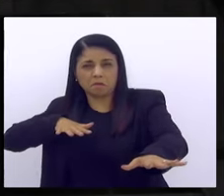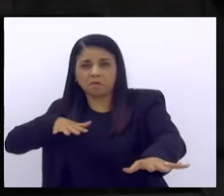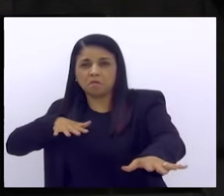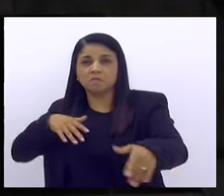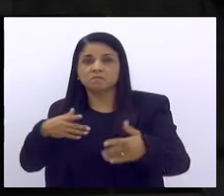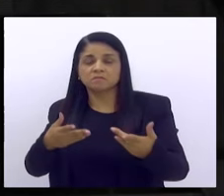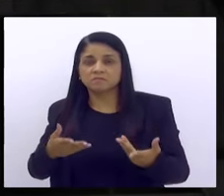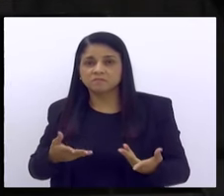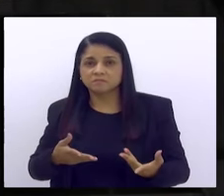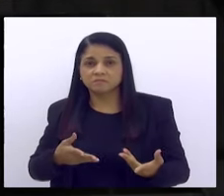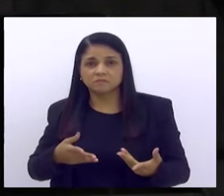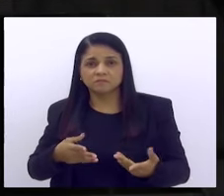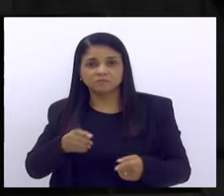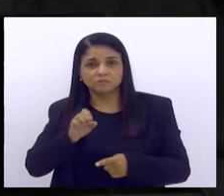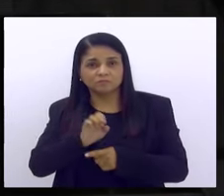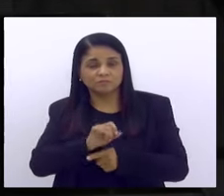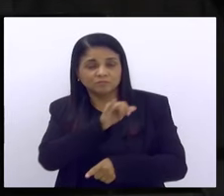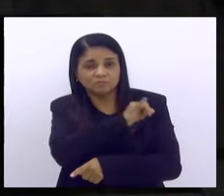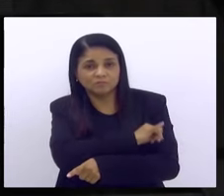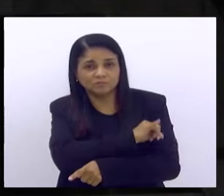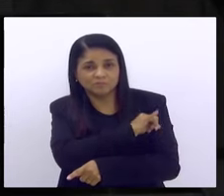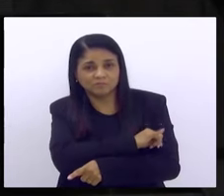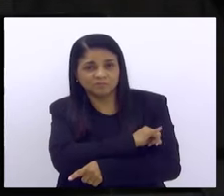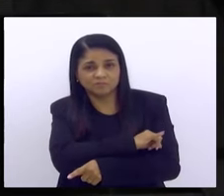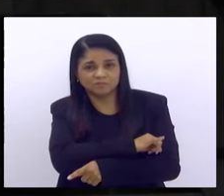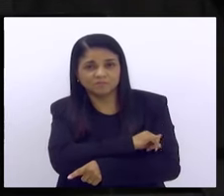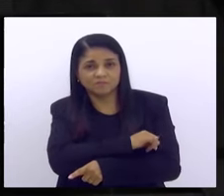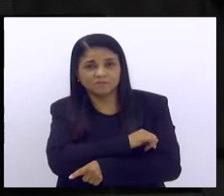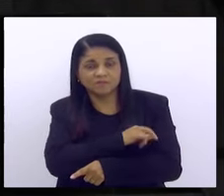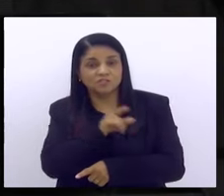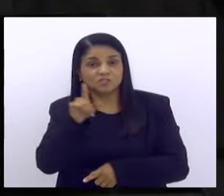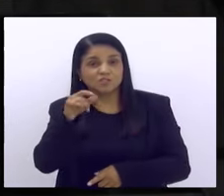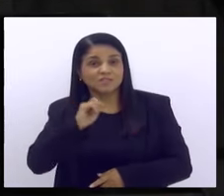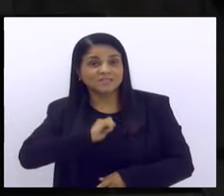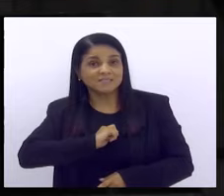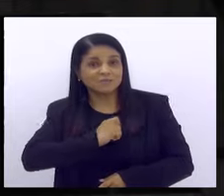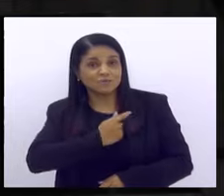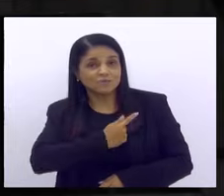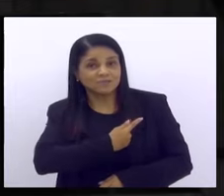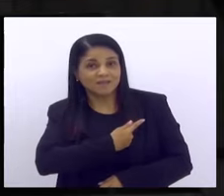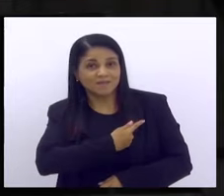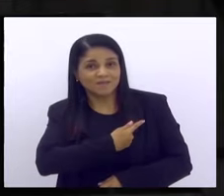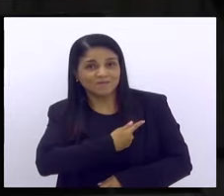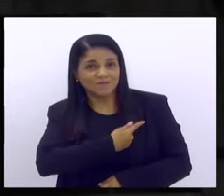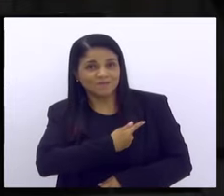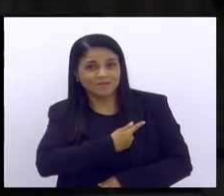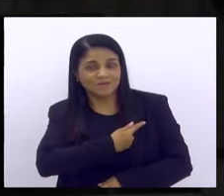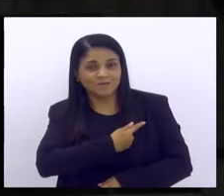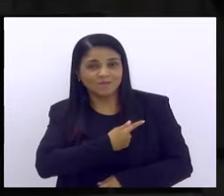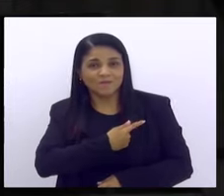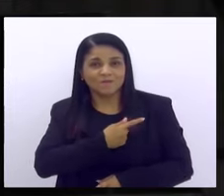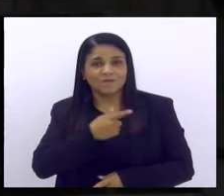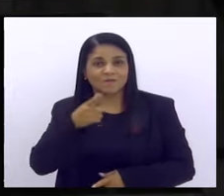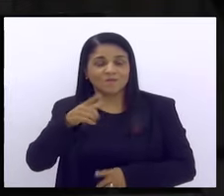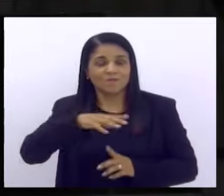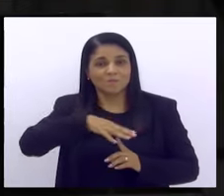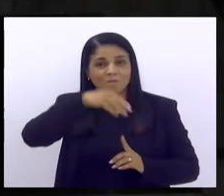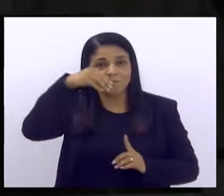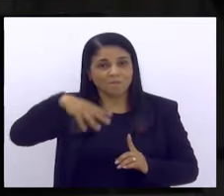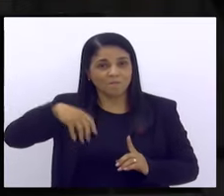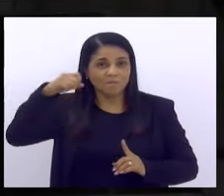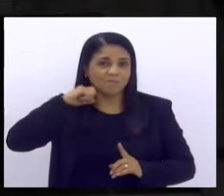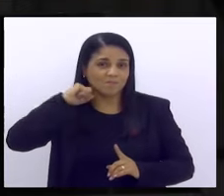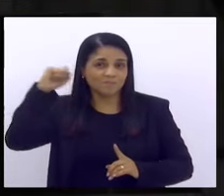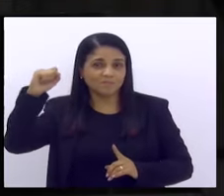Janeiro. O engarrafamento chegou a São Gonçalo. Chegou ao Palácio Guanabara, ao Palácio Iradentes, na